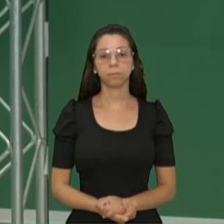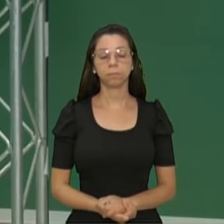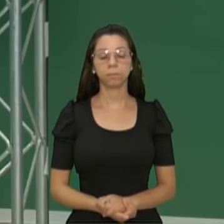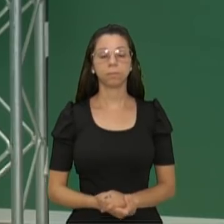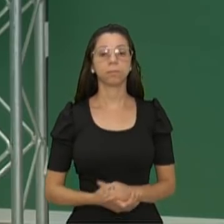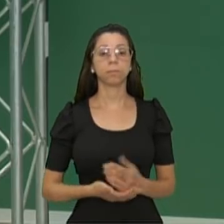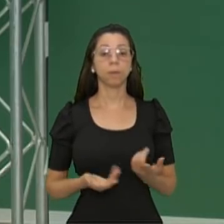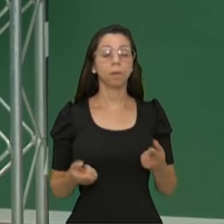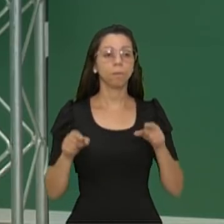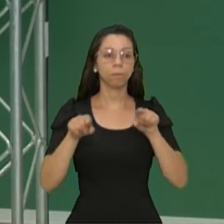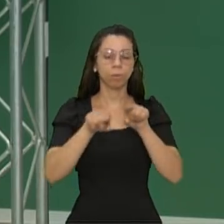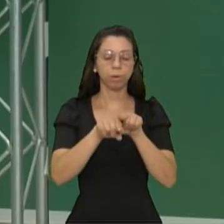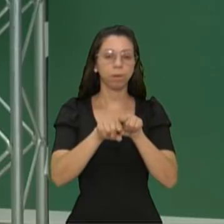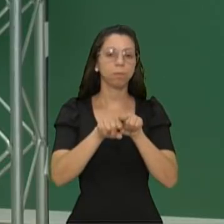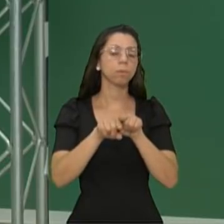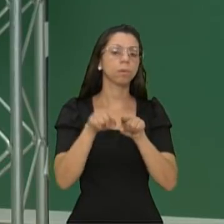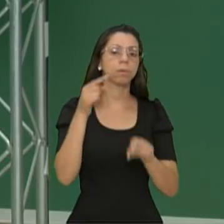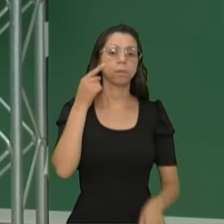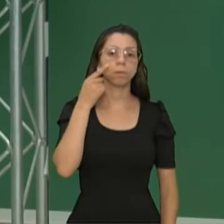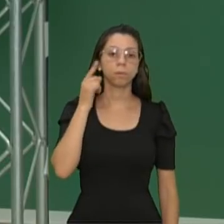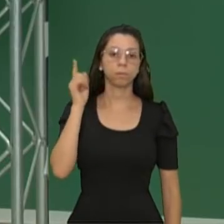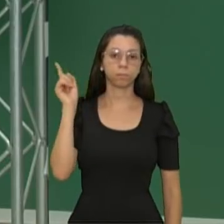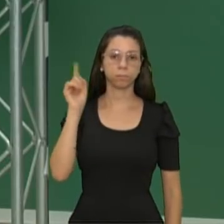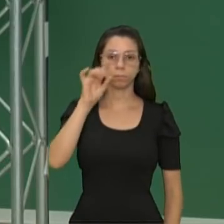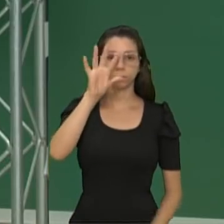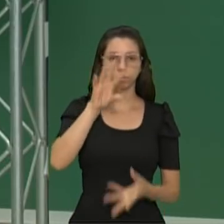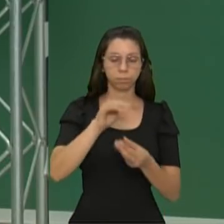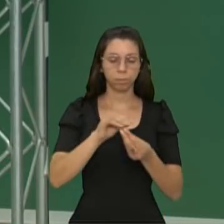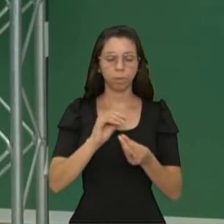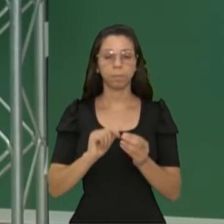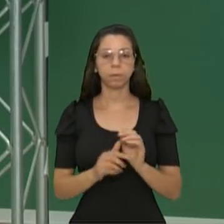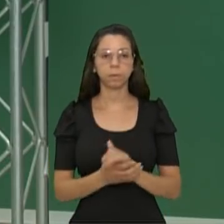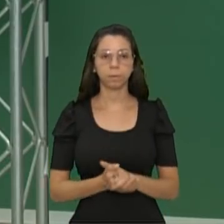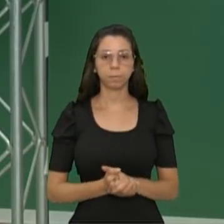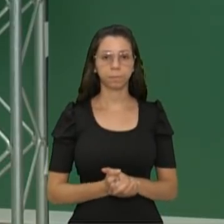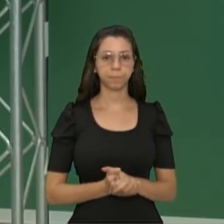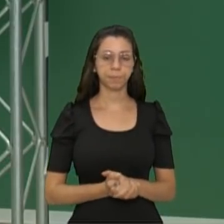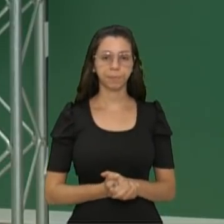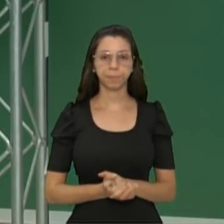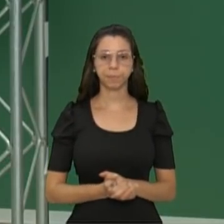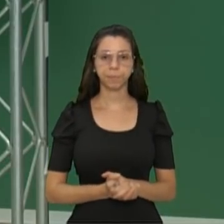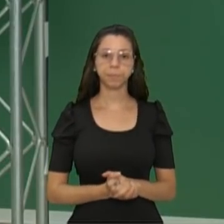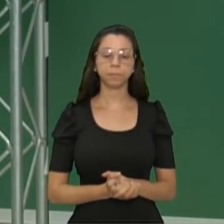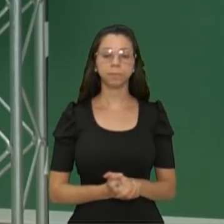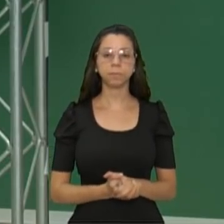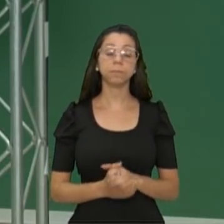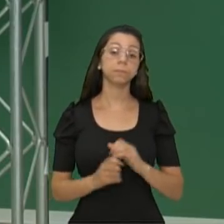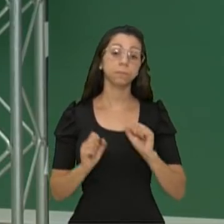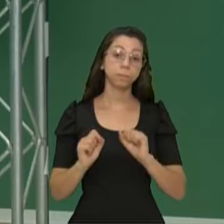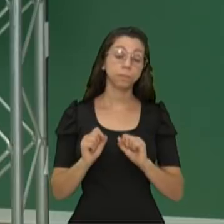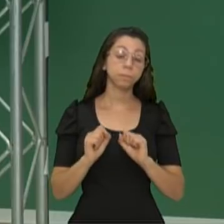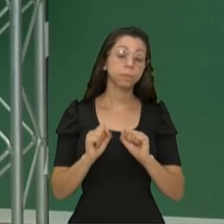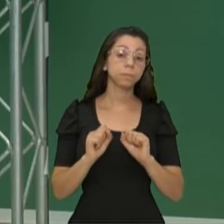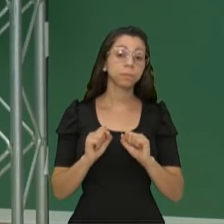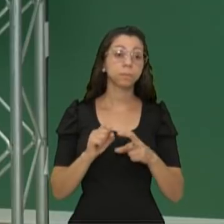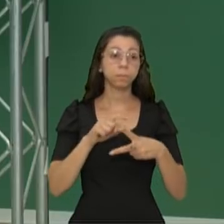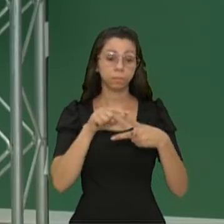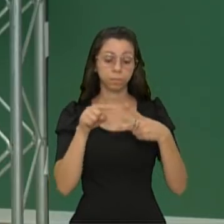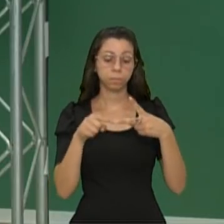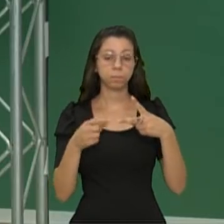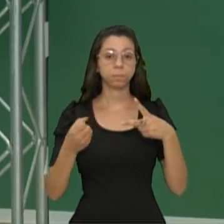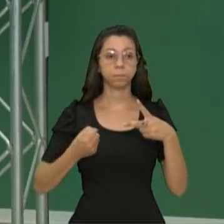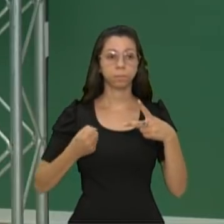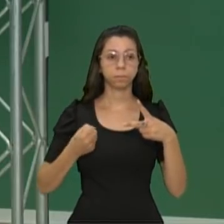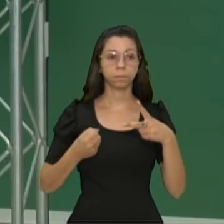Apresentando então a interpretação do enunciado apenas, né? Podemos representar dois números consecutivos